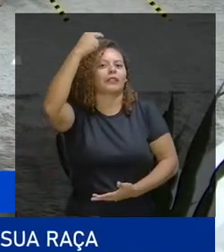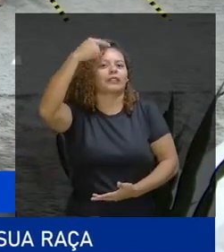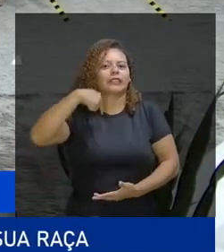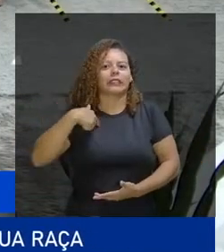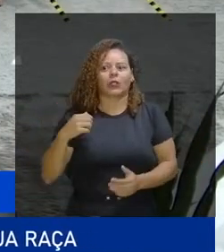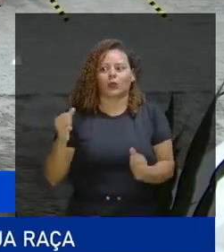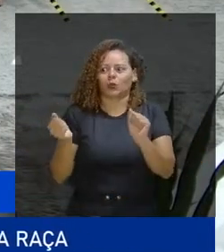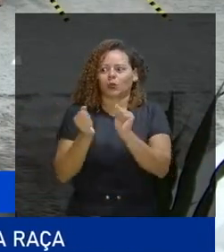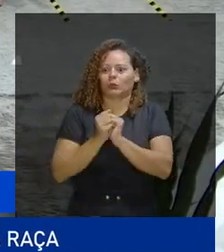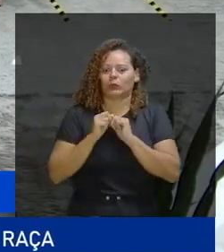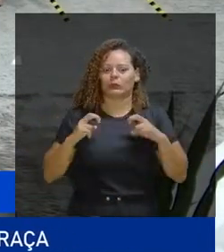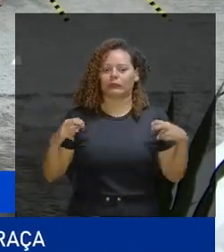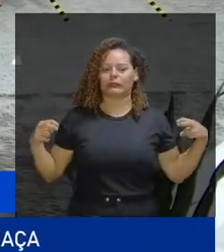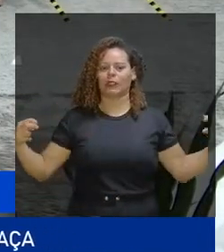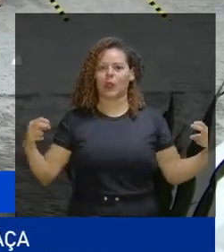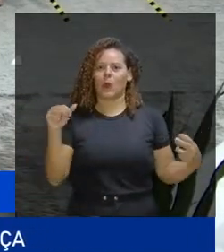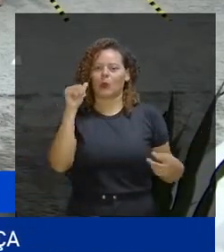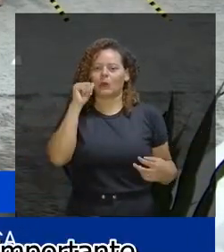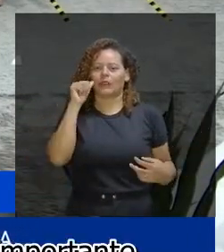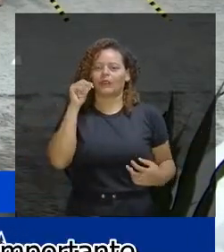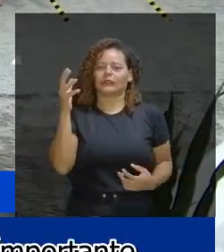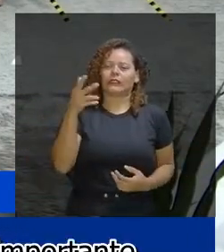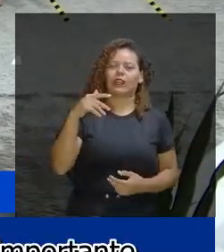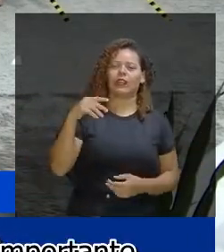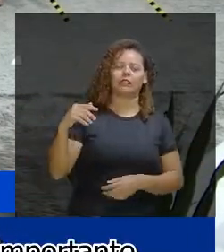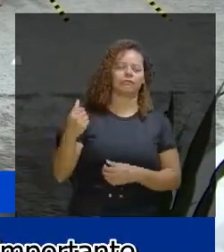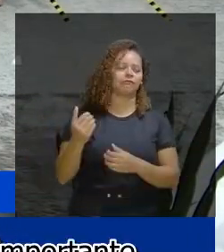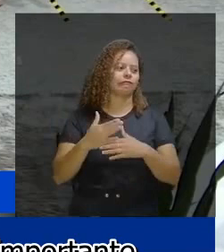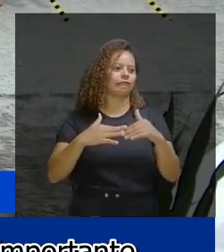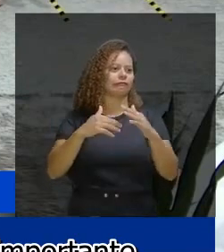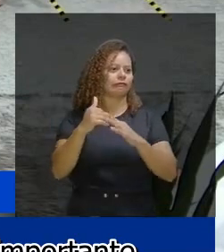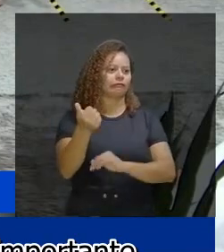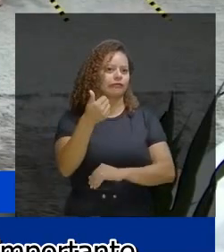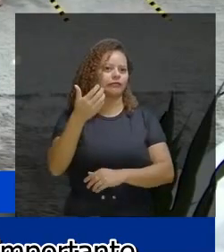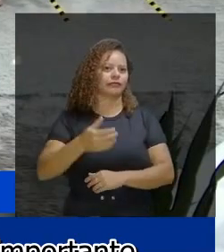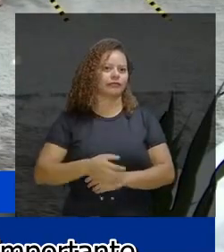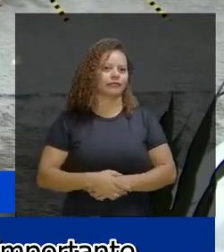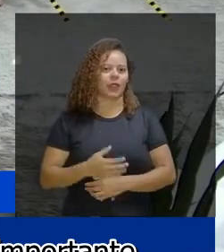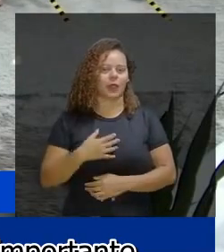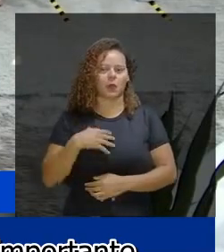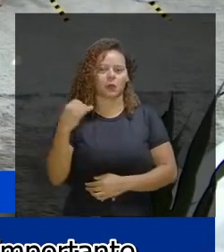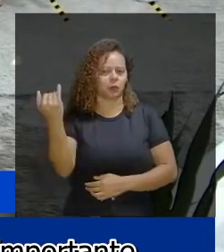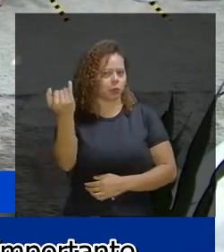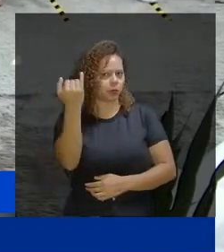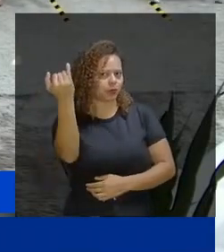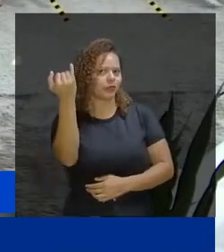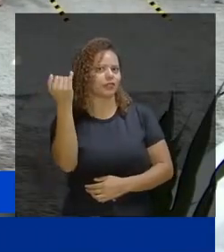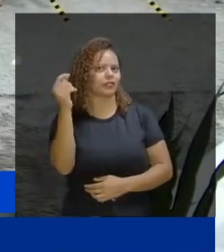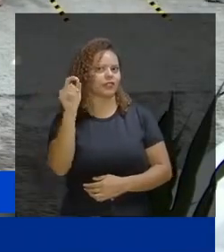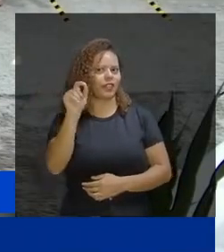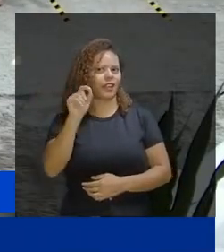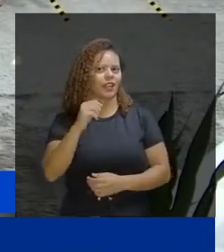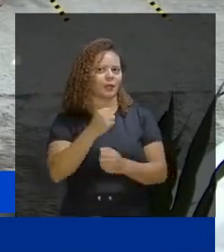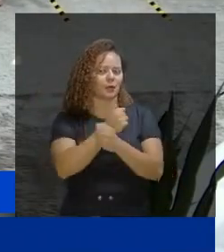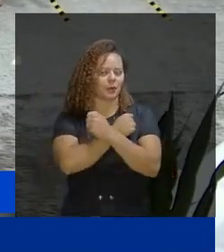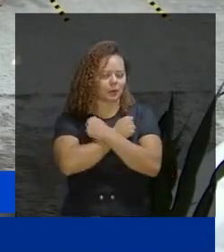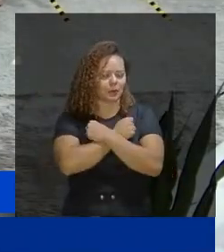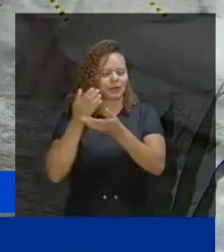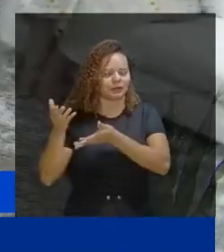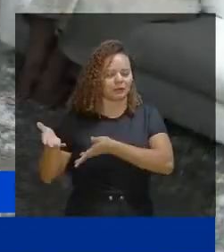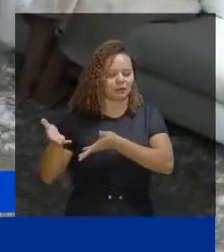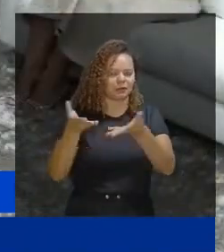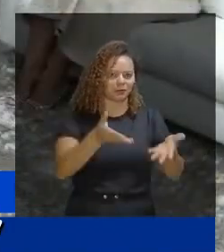ao lado de mulheres tão maravilhosas, né? Então, convido aqui, quebra o cerimonial, acho muito importante. Um grande abraço, Paulo, seja